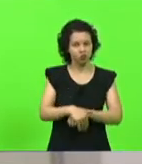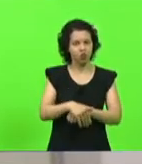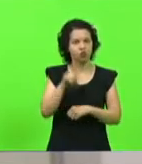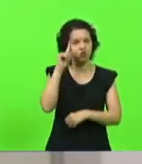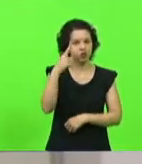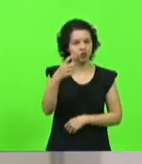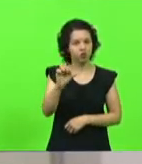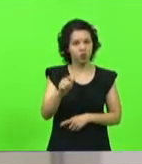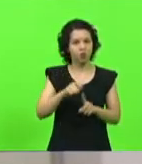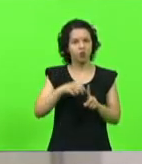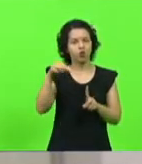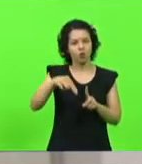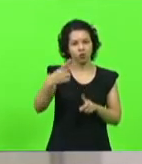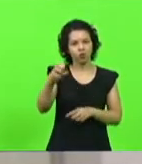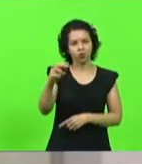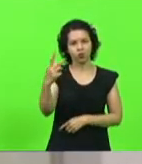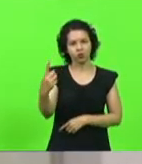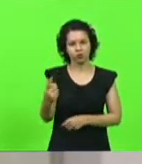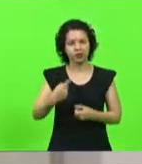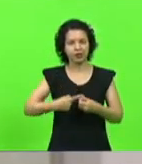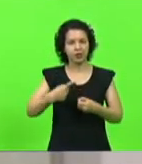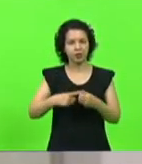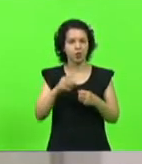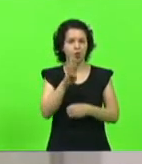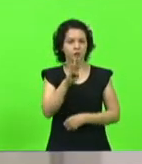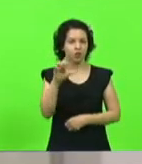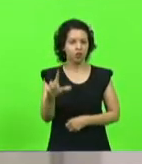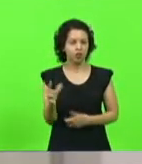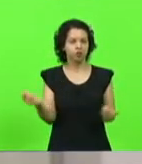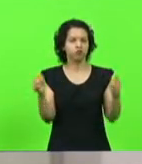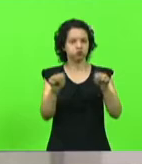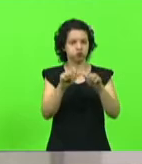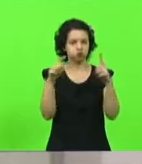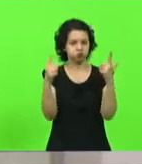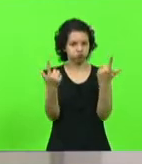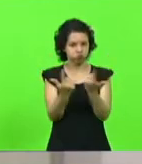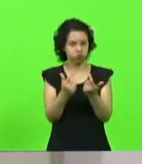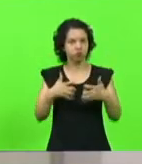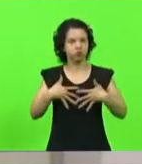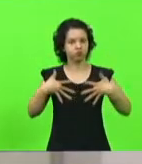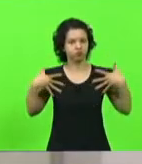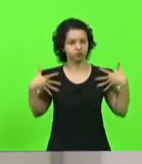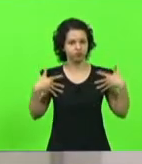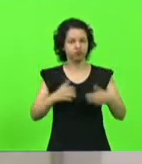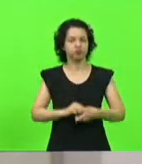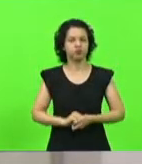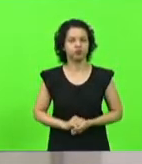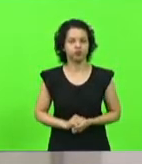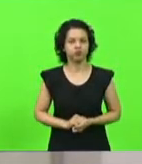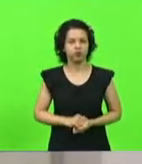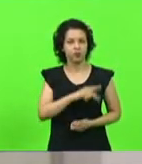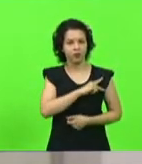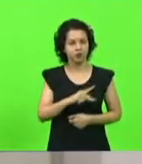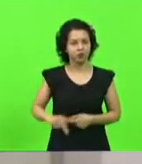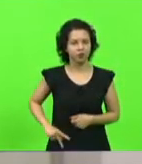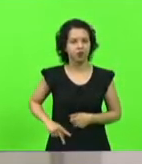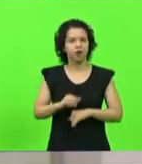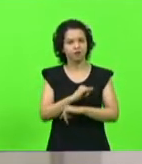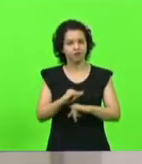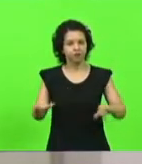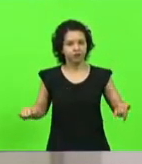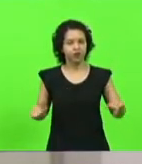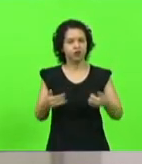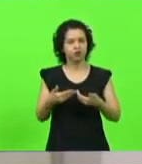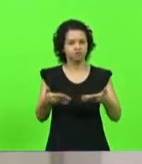de 2021, na cidade de Blumenau, reuniu-se a Assembleia Legislativa em sessão solene. O senhor presidente declarou aberta a sessão e